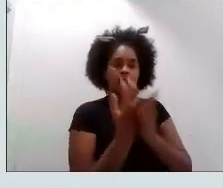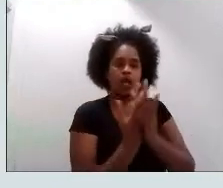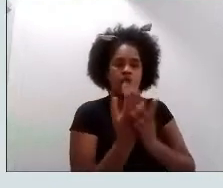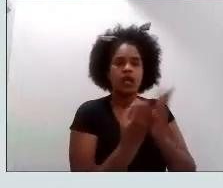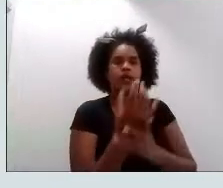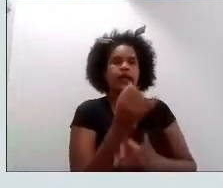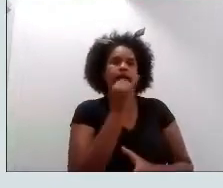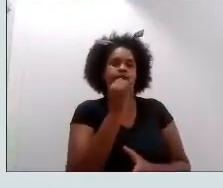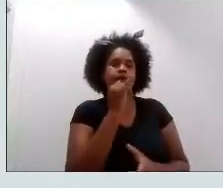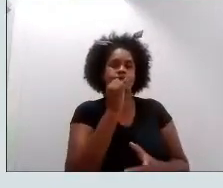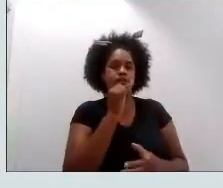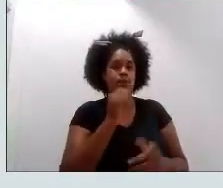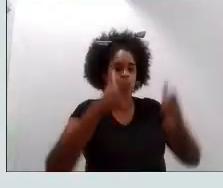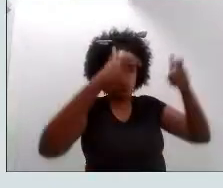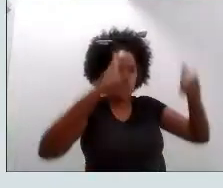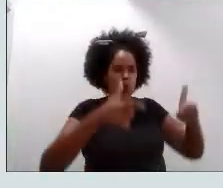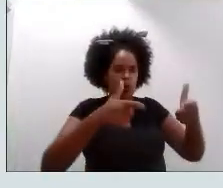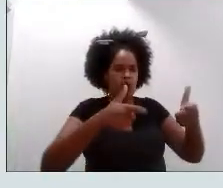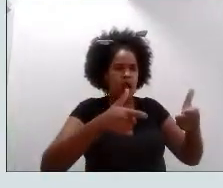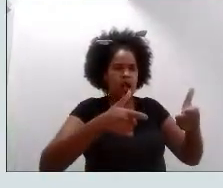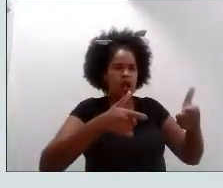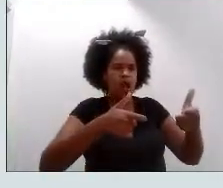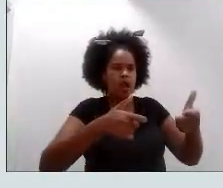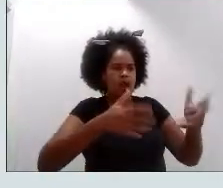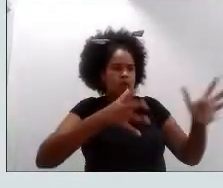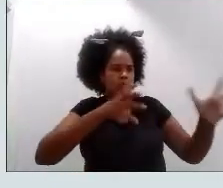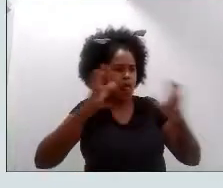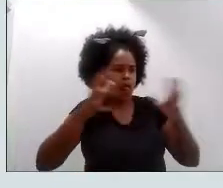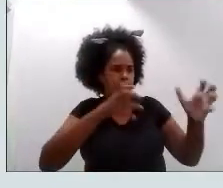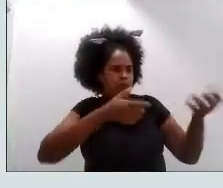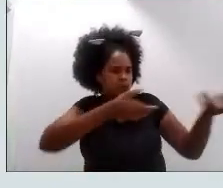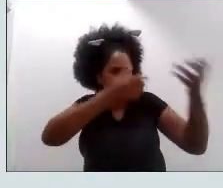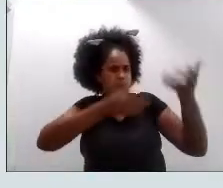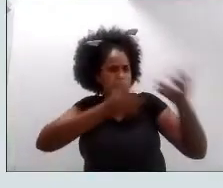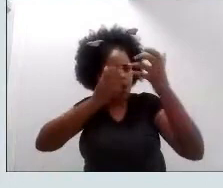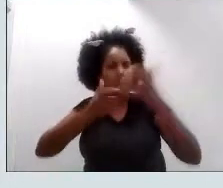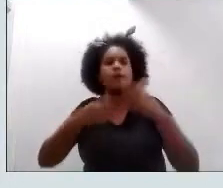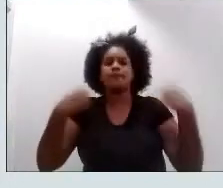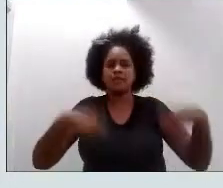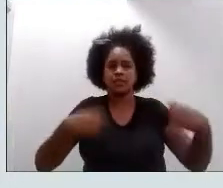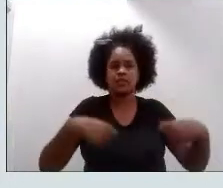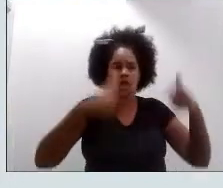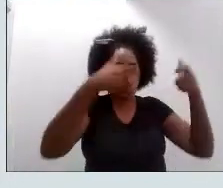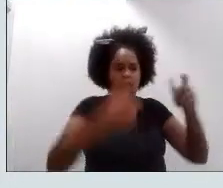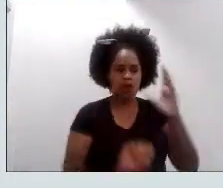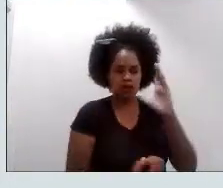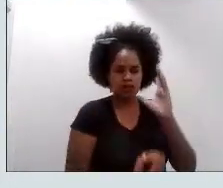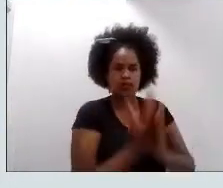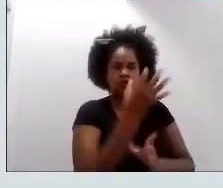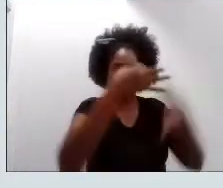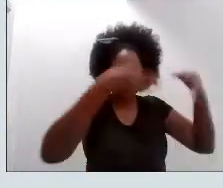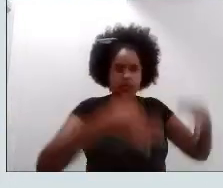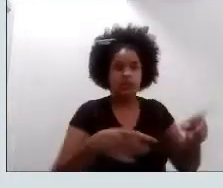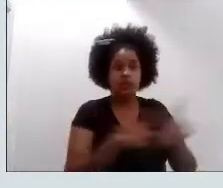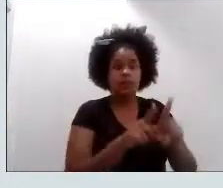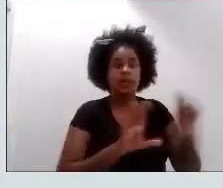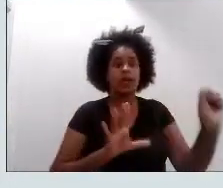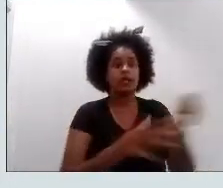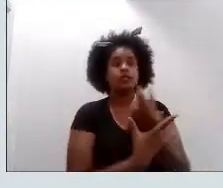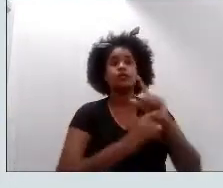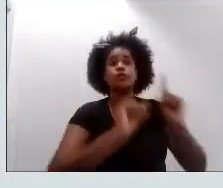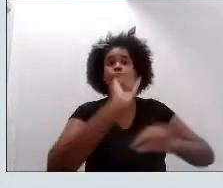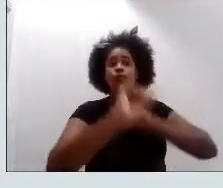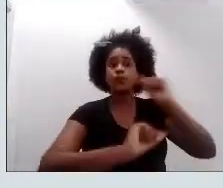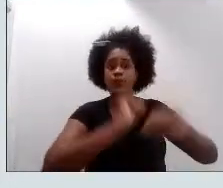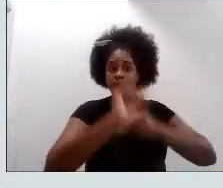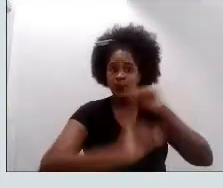fortes, navios, garantir o monopólio da coroa portuguesa sobre o pau-brasil e sobre o plantio